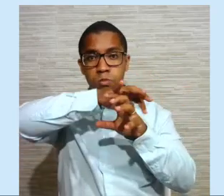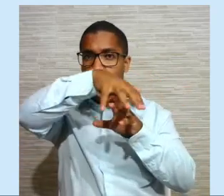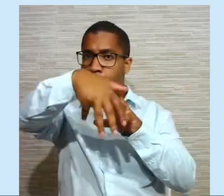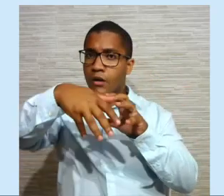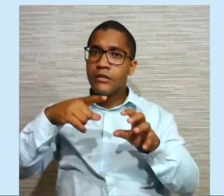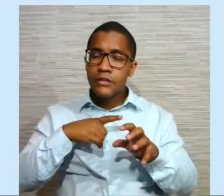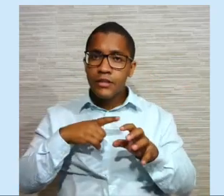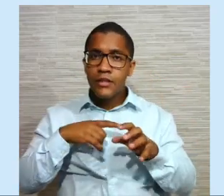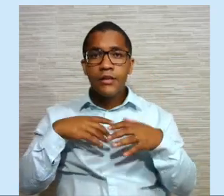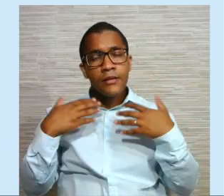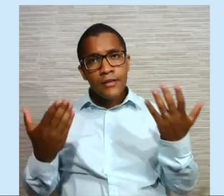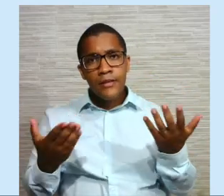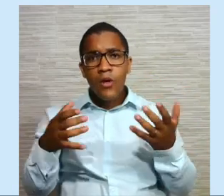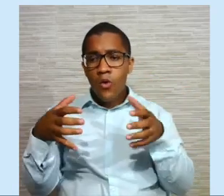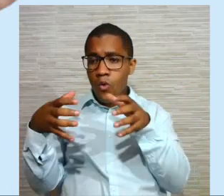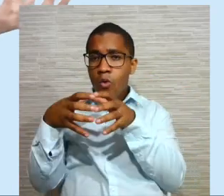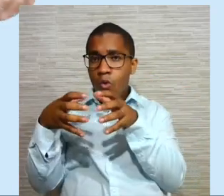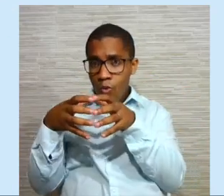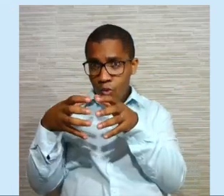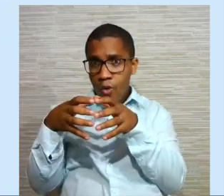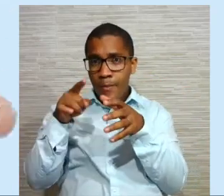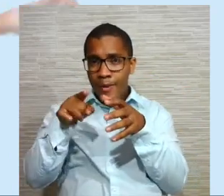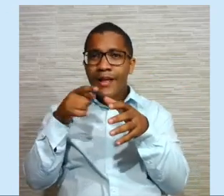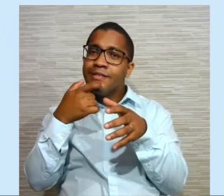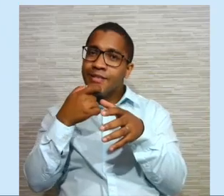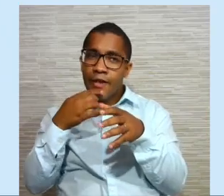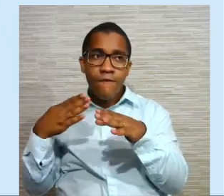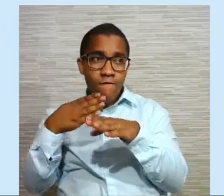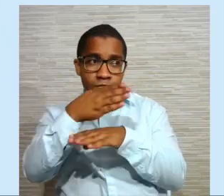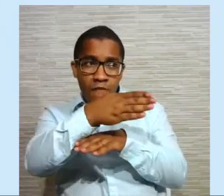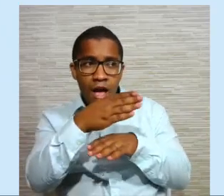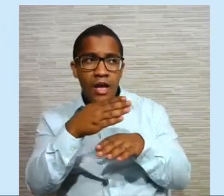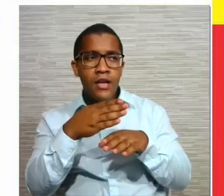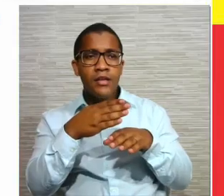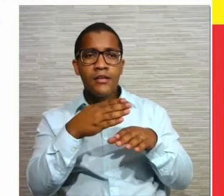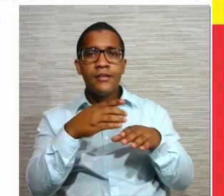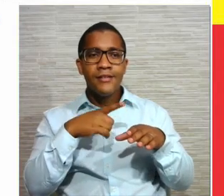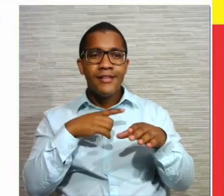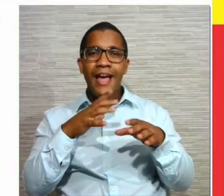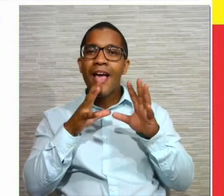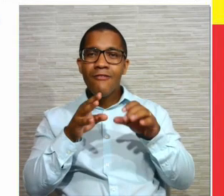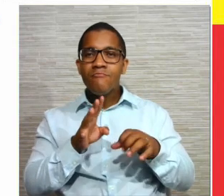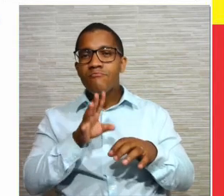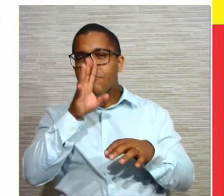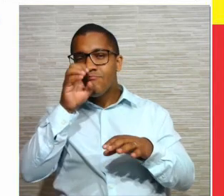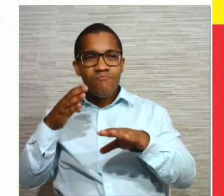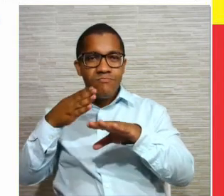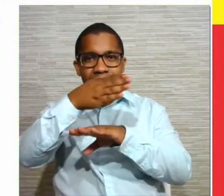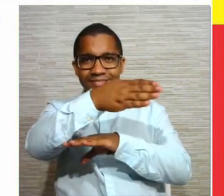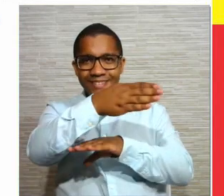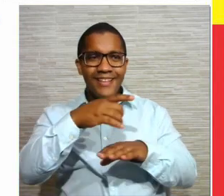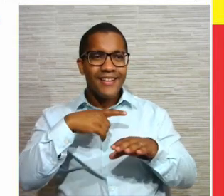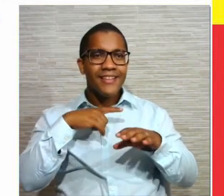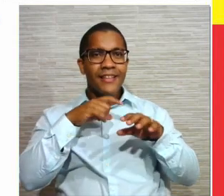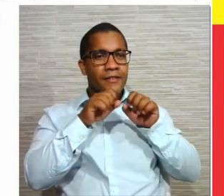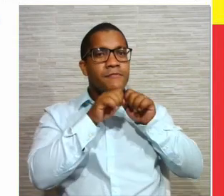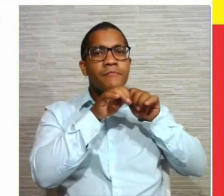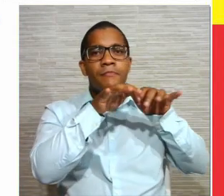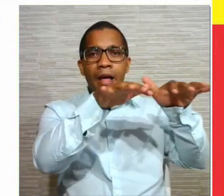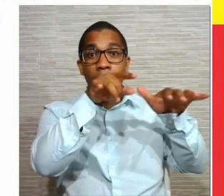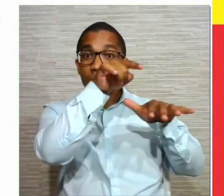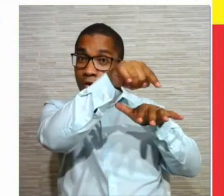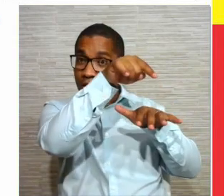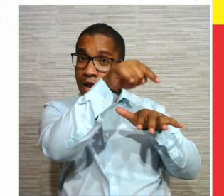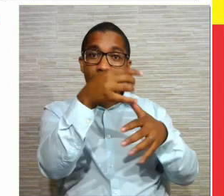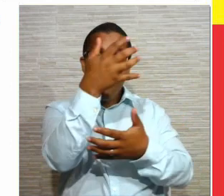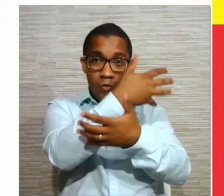Então, as bandas inglesas, elas começaram a invadir os Estados Unidos. Houve essa invasão inglesa, né, de bandas britânicas